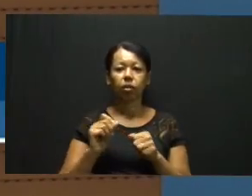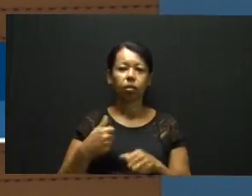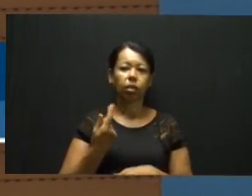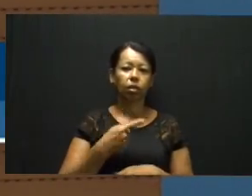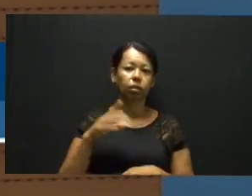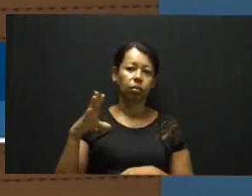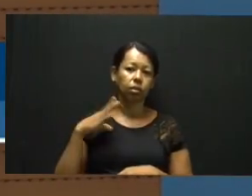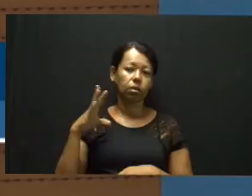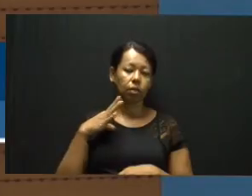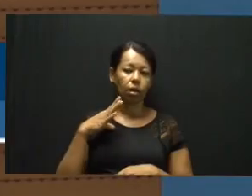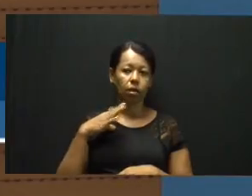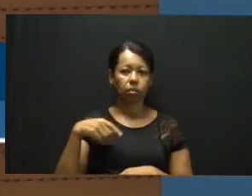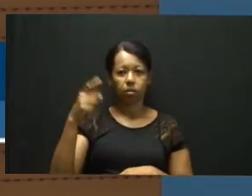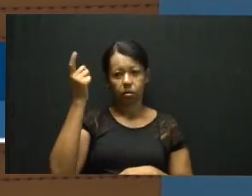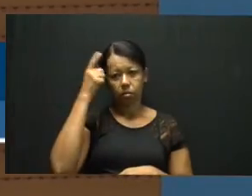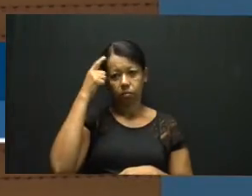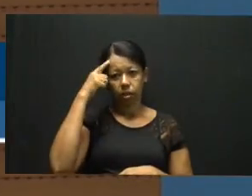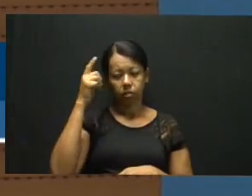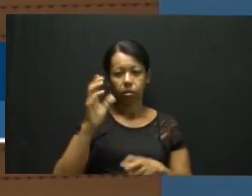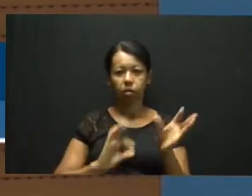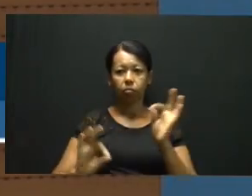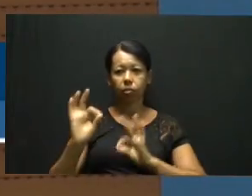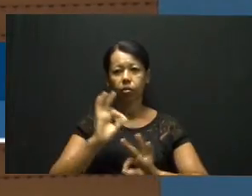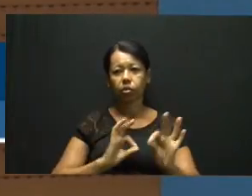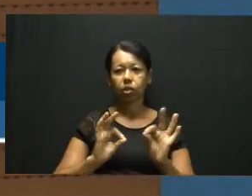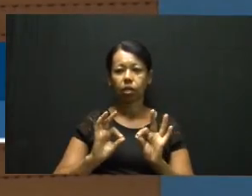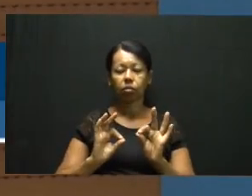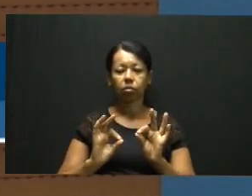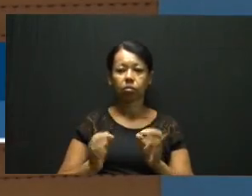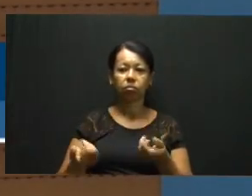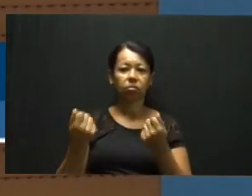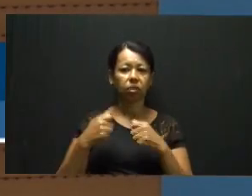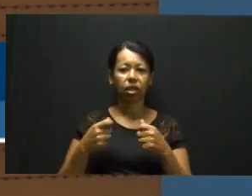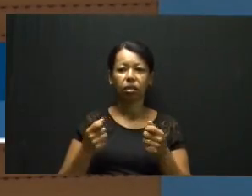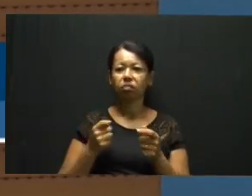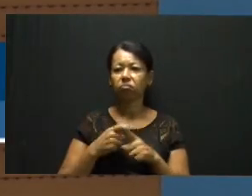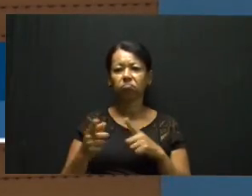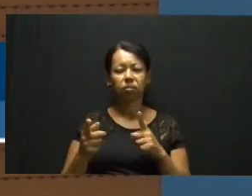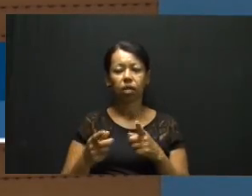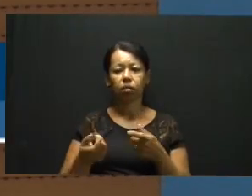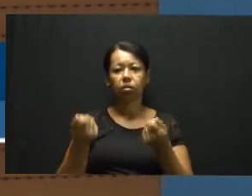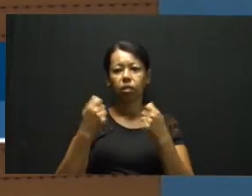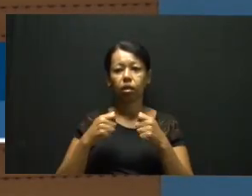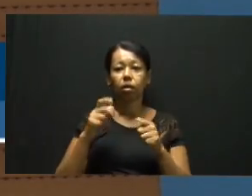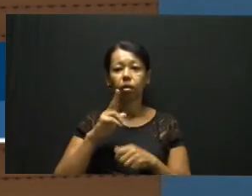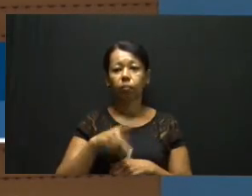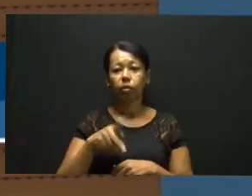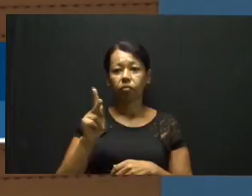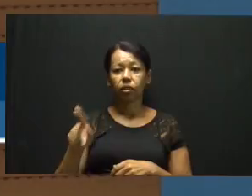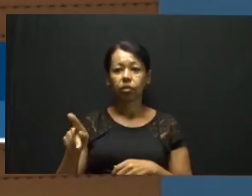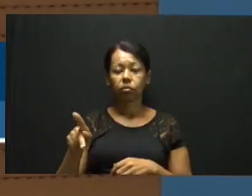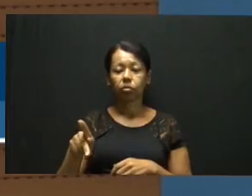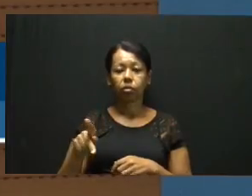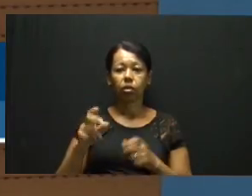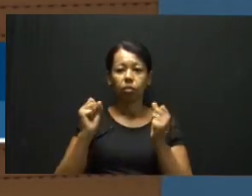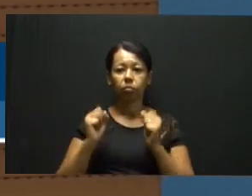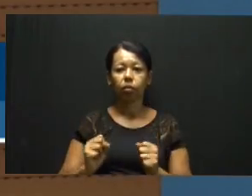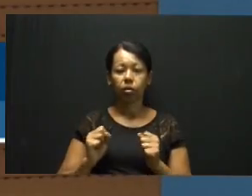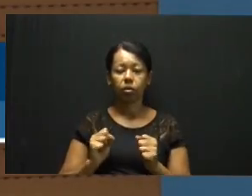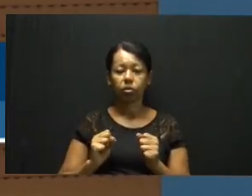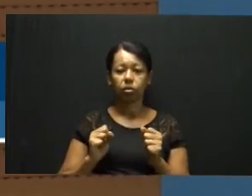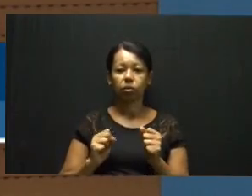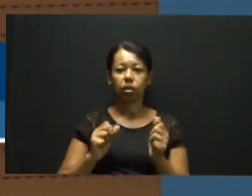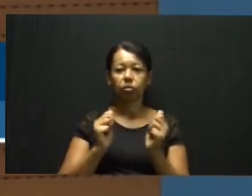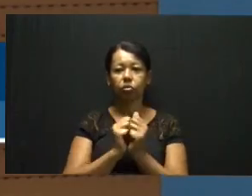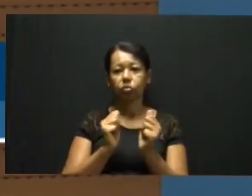município. Então, acho que é um projeto que não se traz despesas, porque nós temos professores de educação física, né, e que podemos interagir